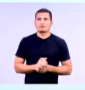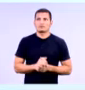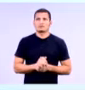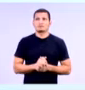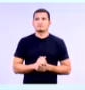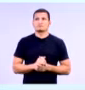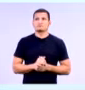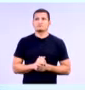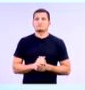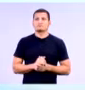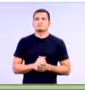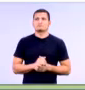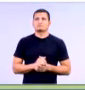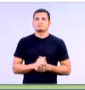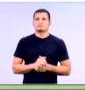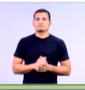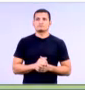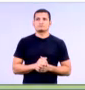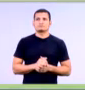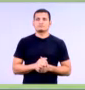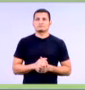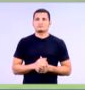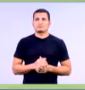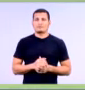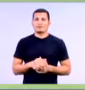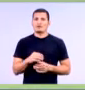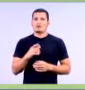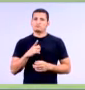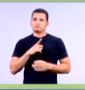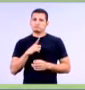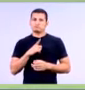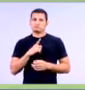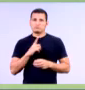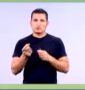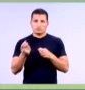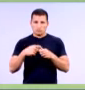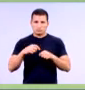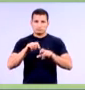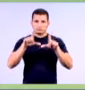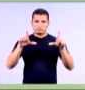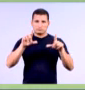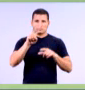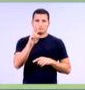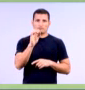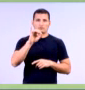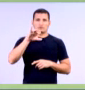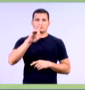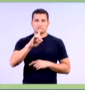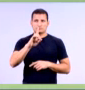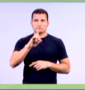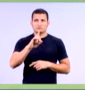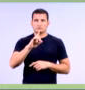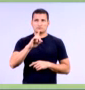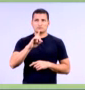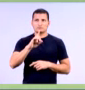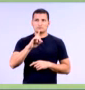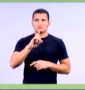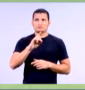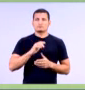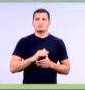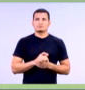detalhe, quando eu tenho o tipo de retorno void, é até bom a gente relembrar isso, quando é